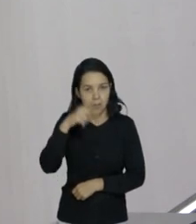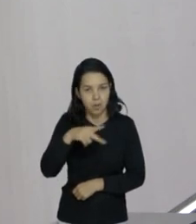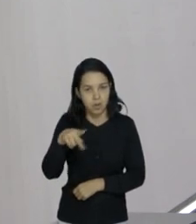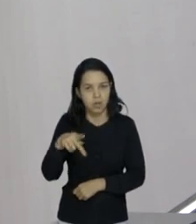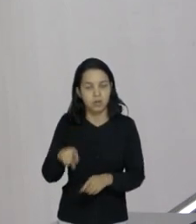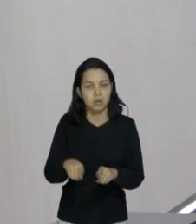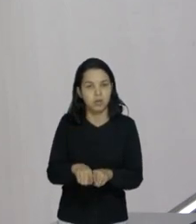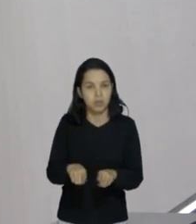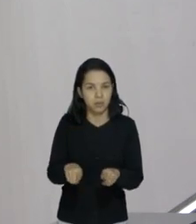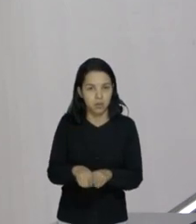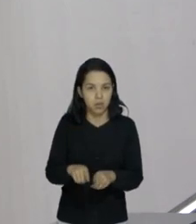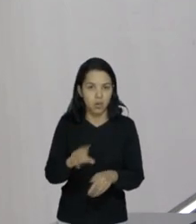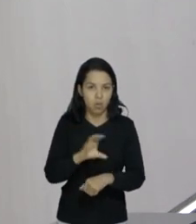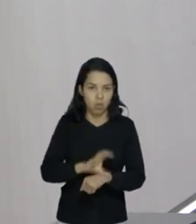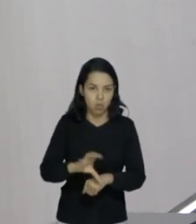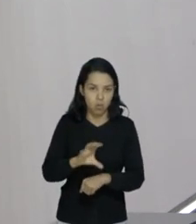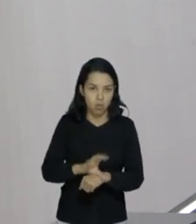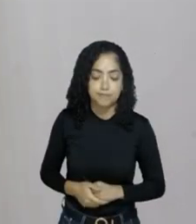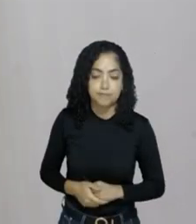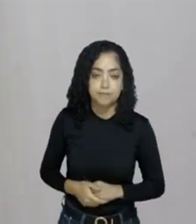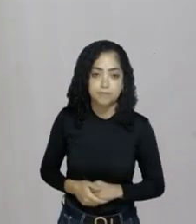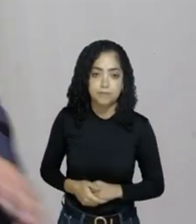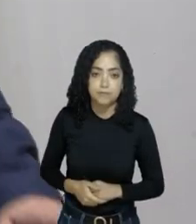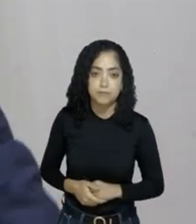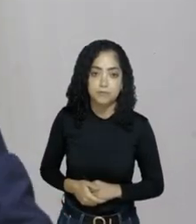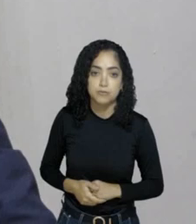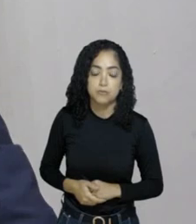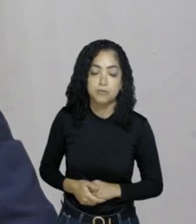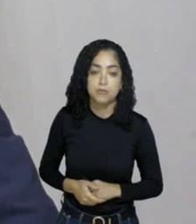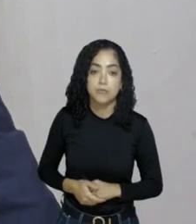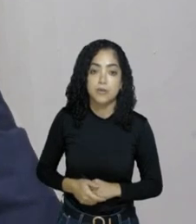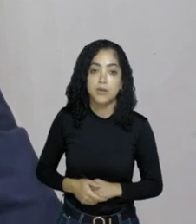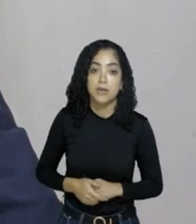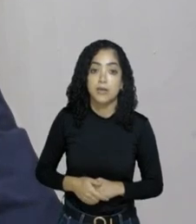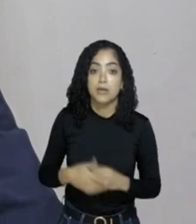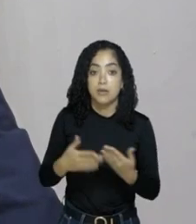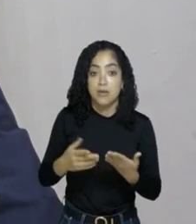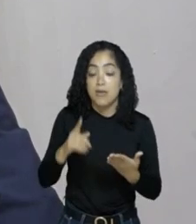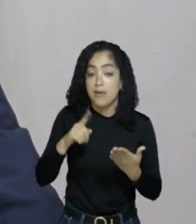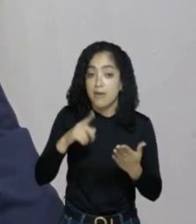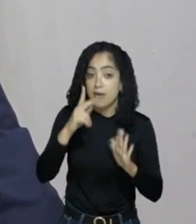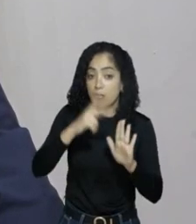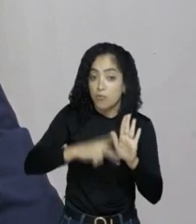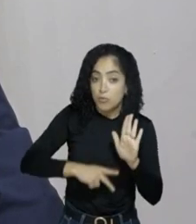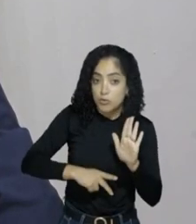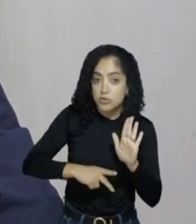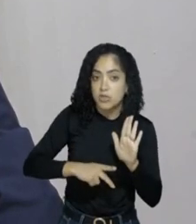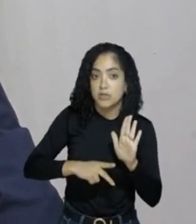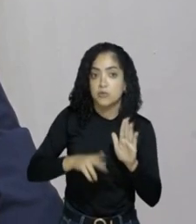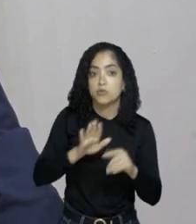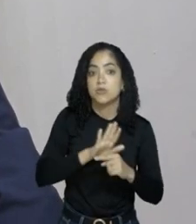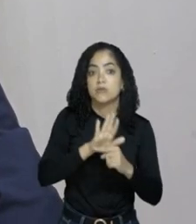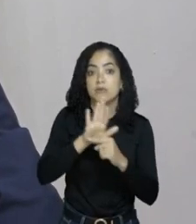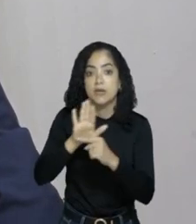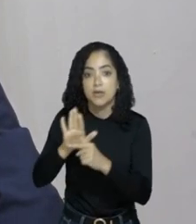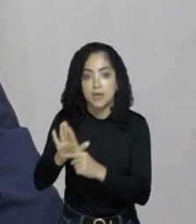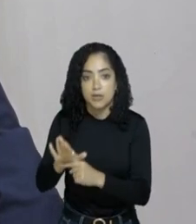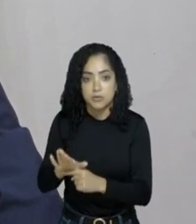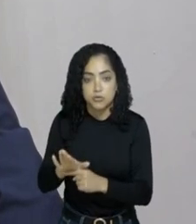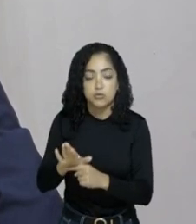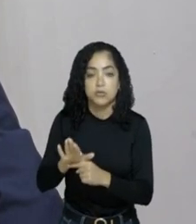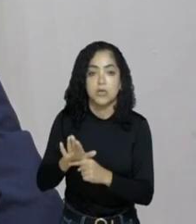o curso que podem pagar é um projeto que vai proporcionar ao estado de Santa Catarina